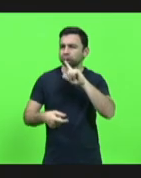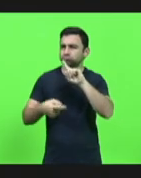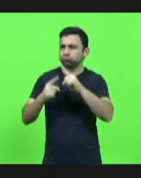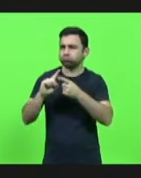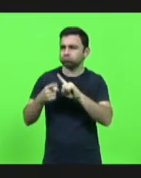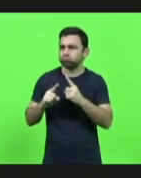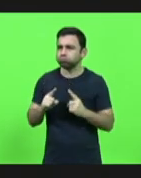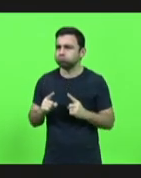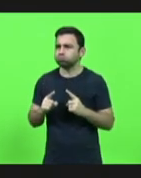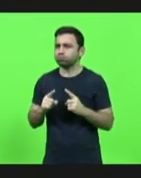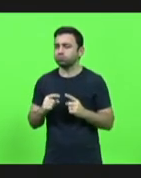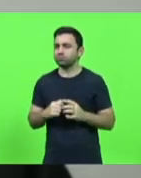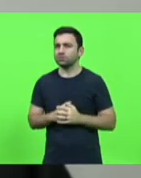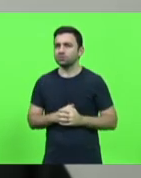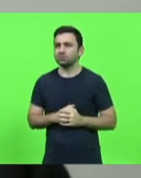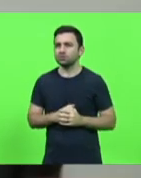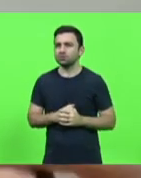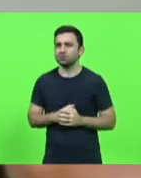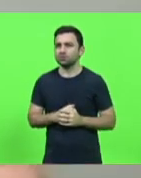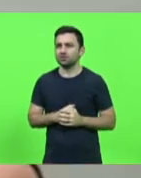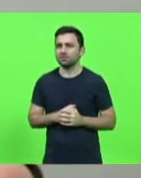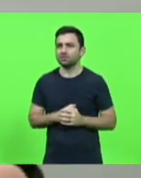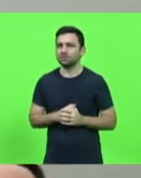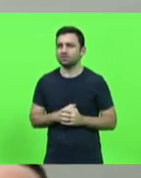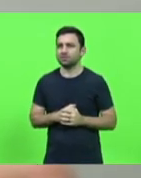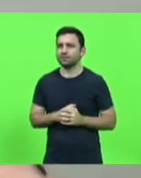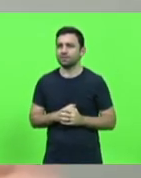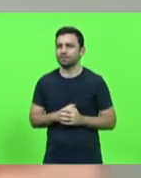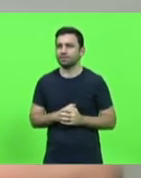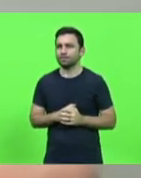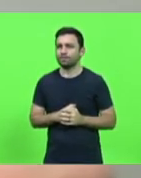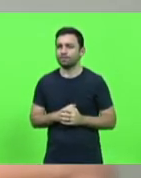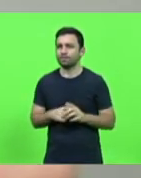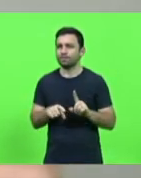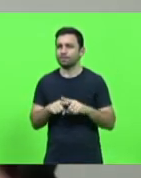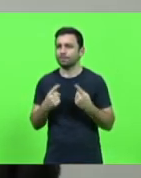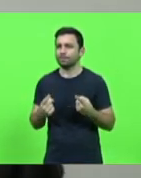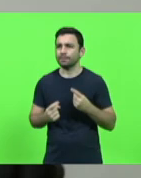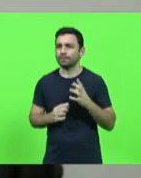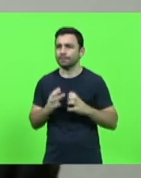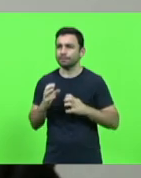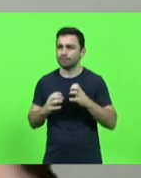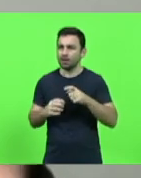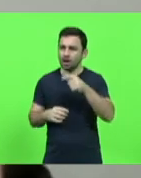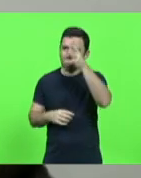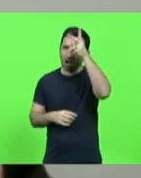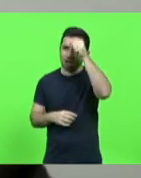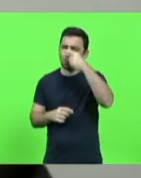Cristo. Entre os homens, a gente colocava os galos, dizendo assim, o galo